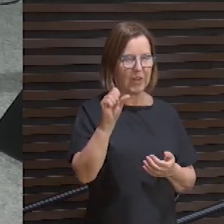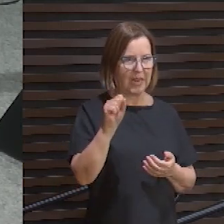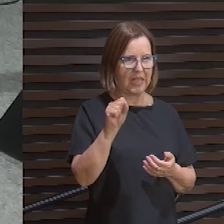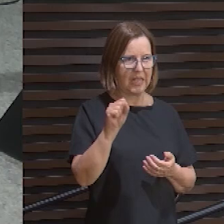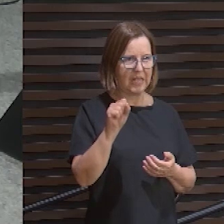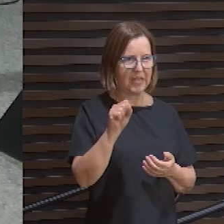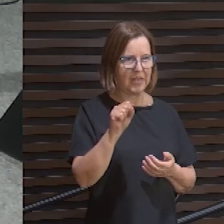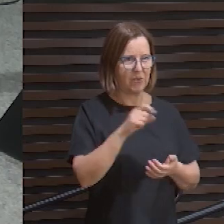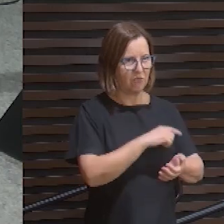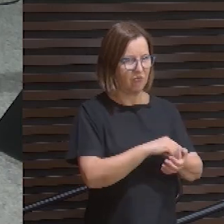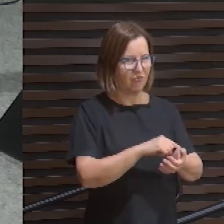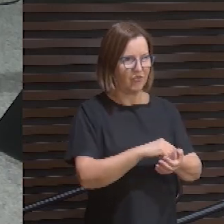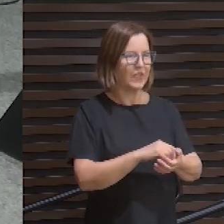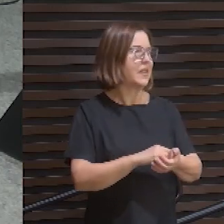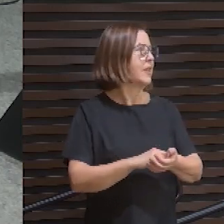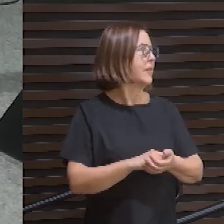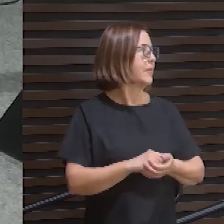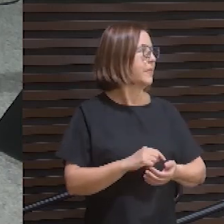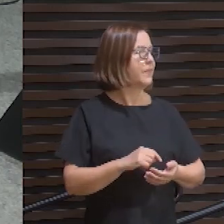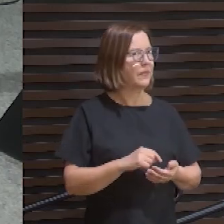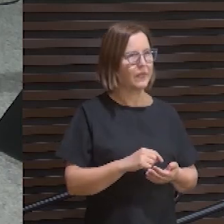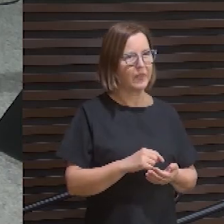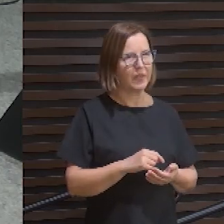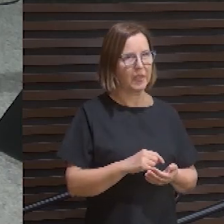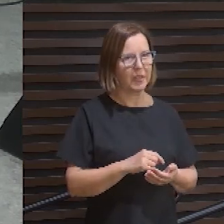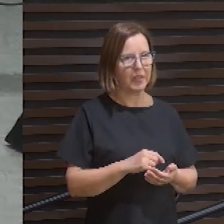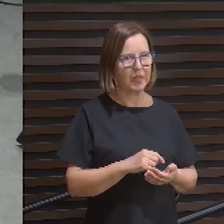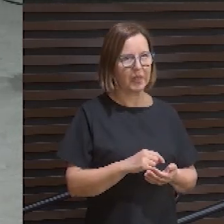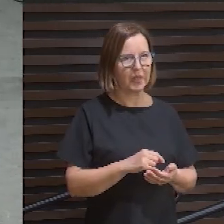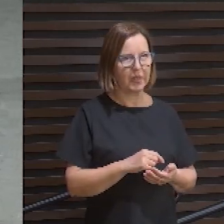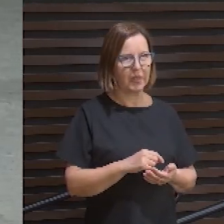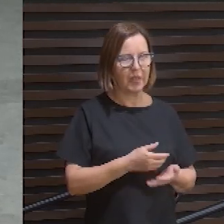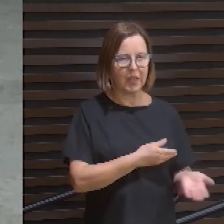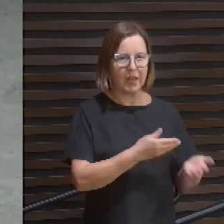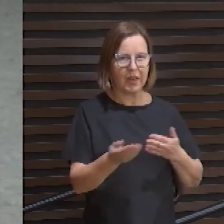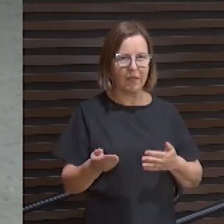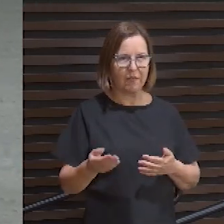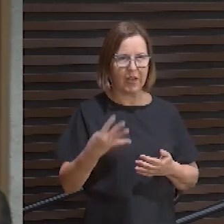E levaram a 40 milhas de distância